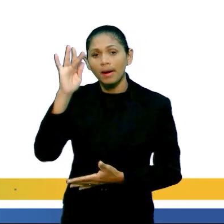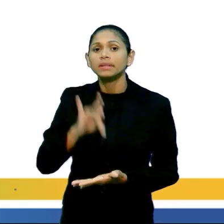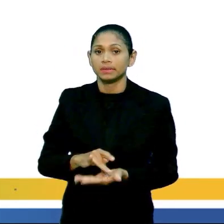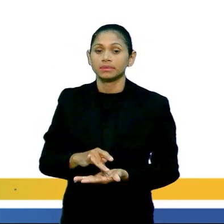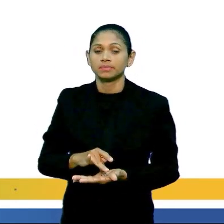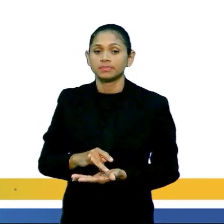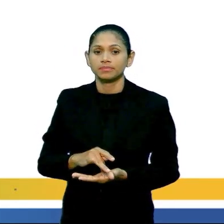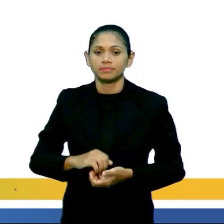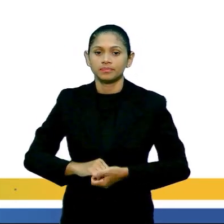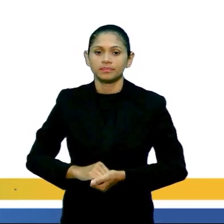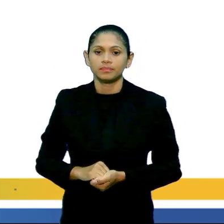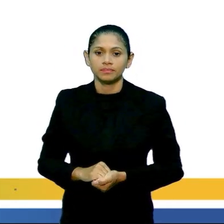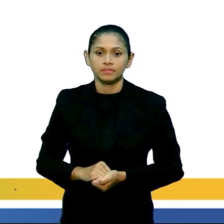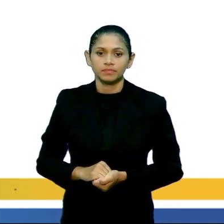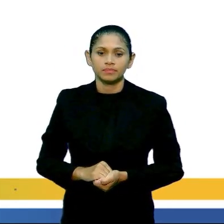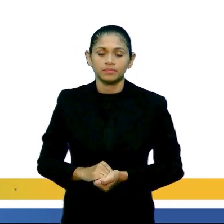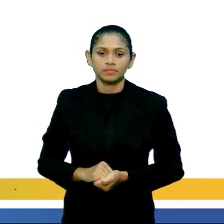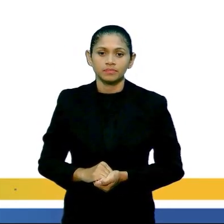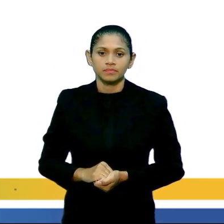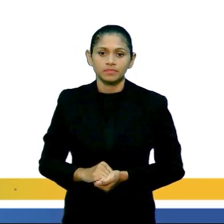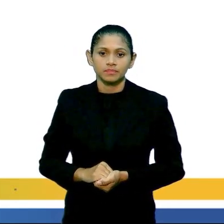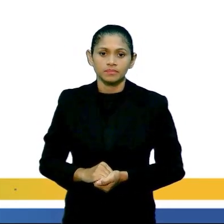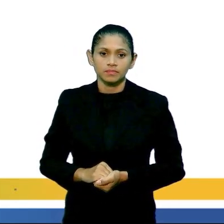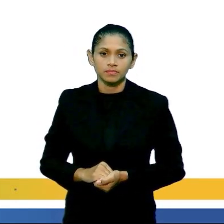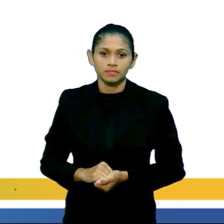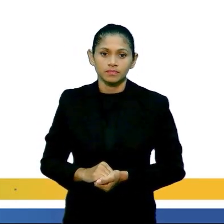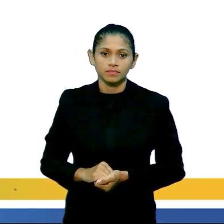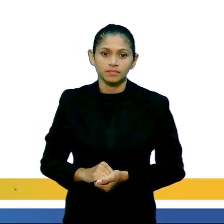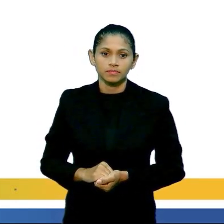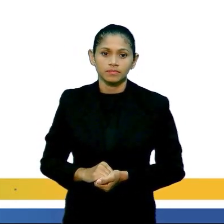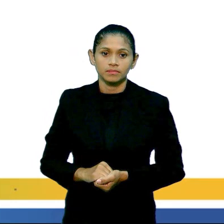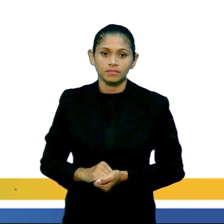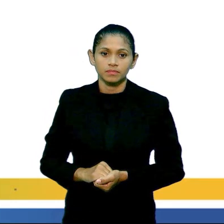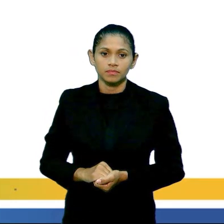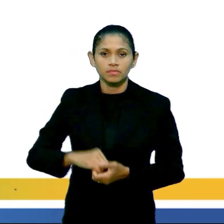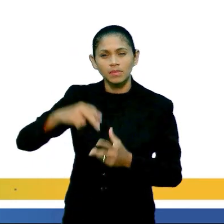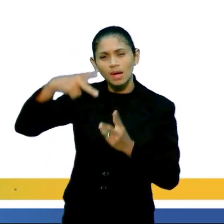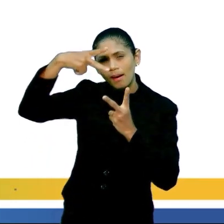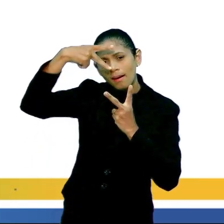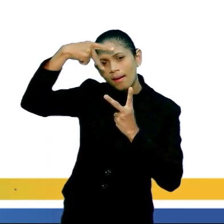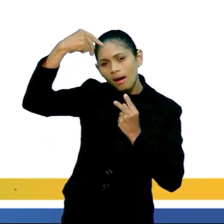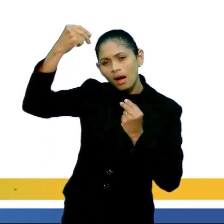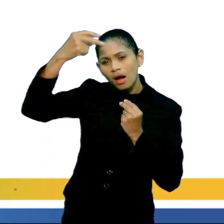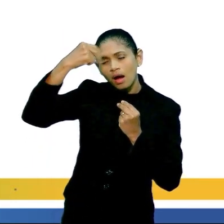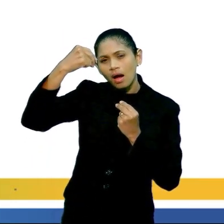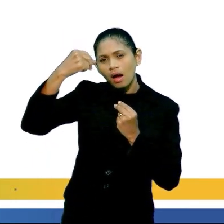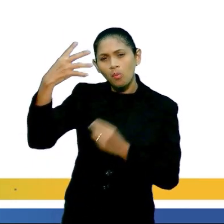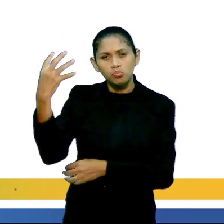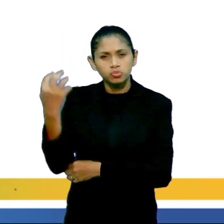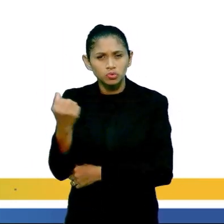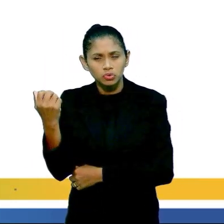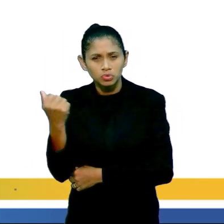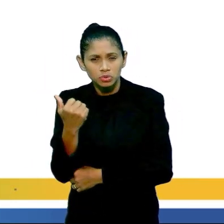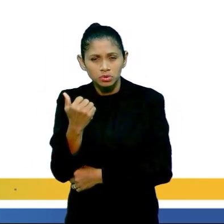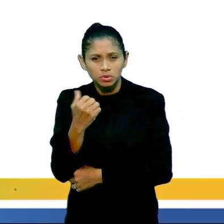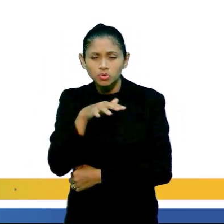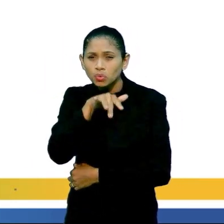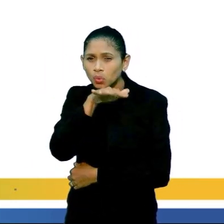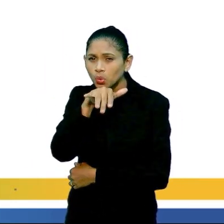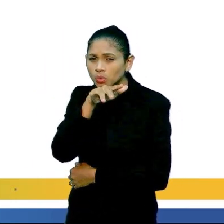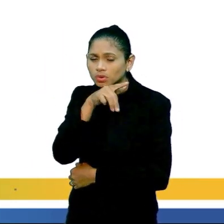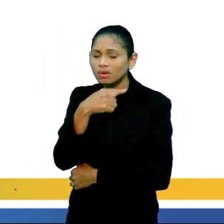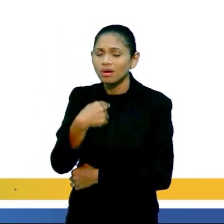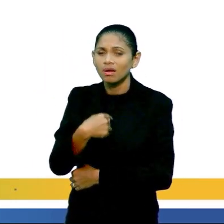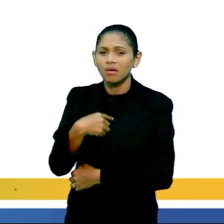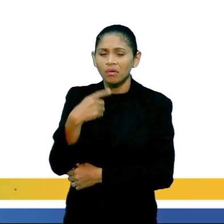que usa uma medalha e 7 chifres. Cabra, em vez de leite ruim, eu choro.